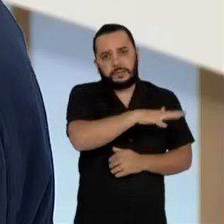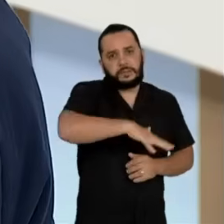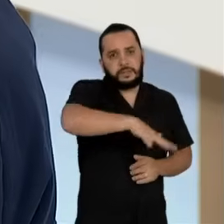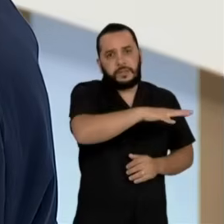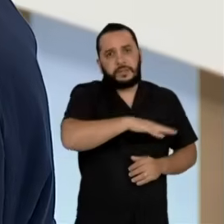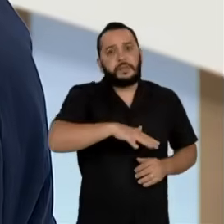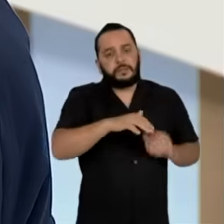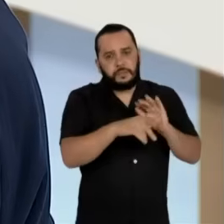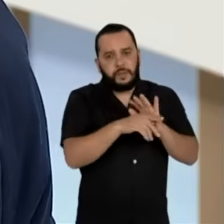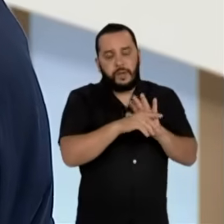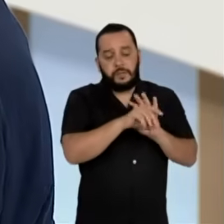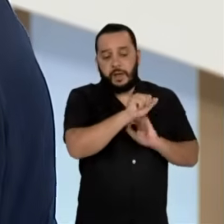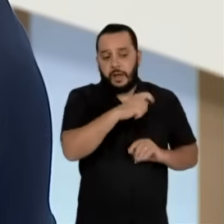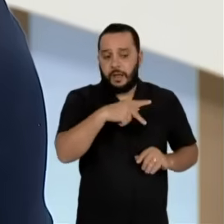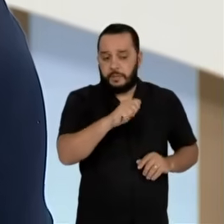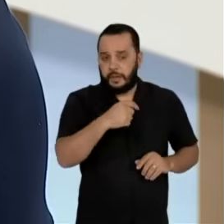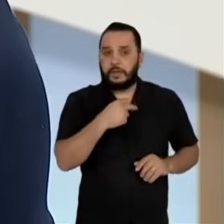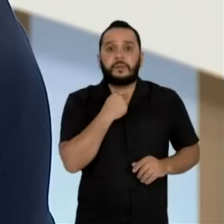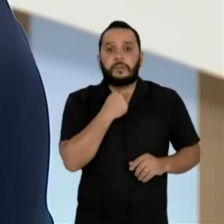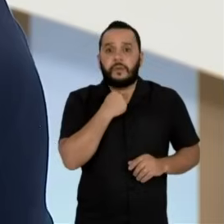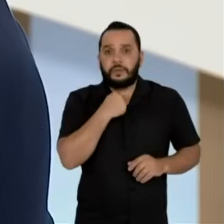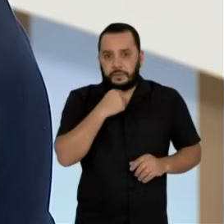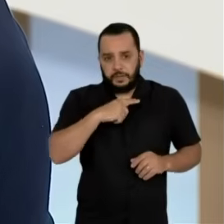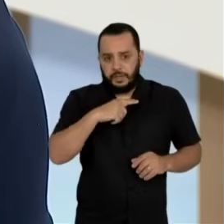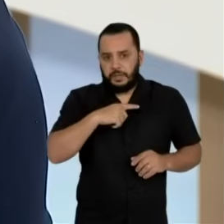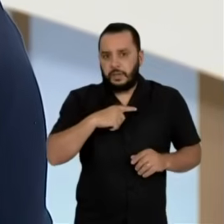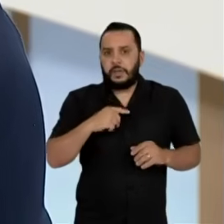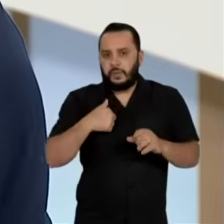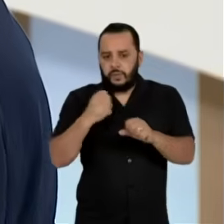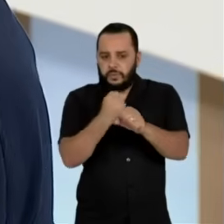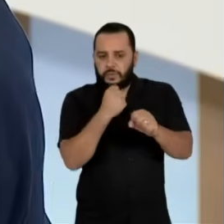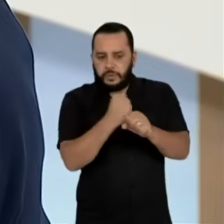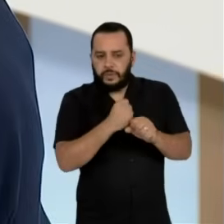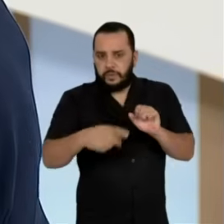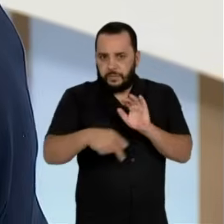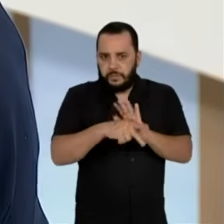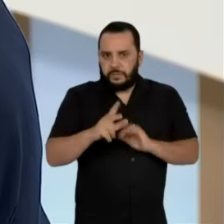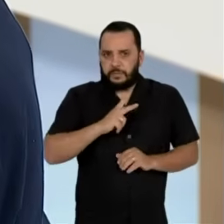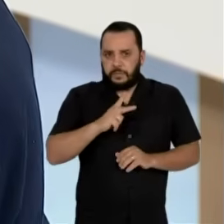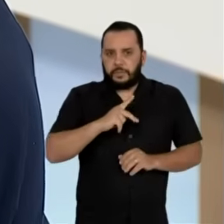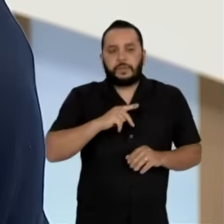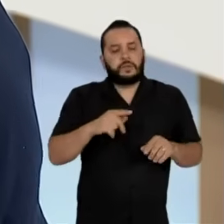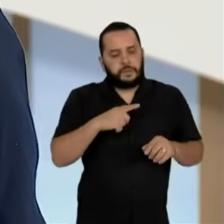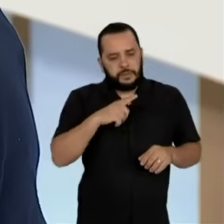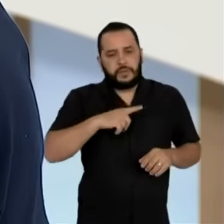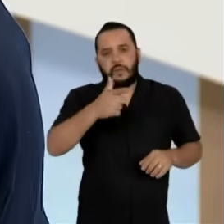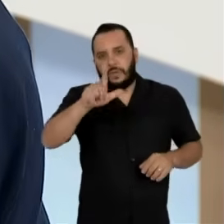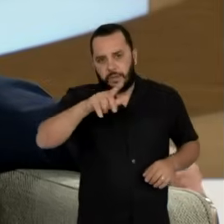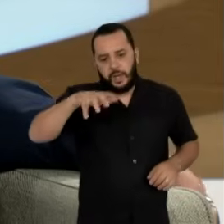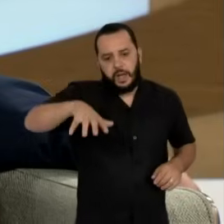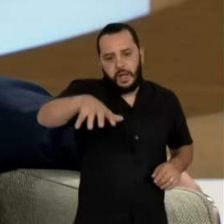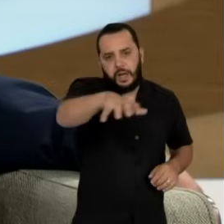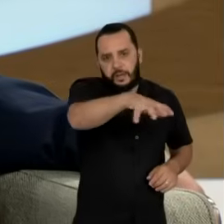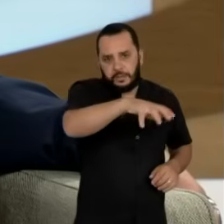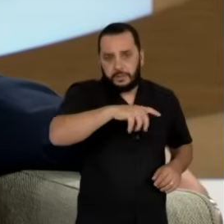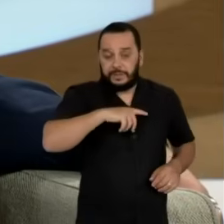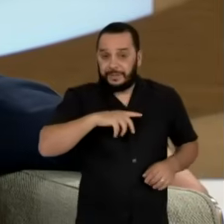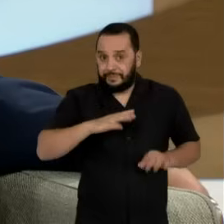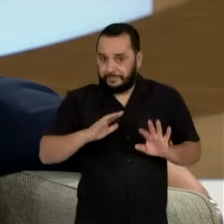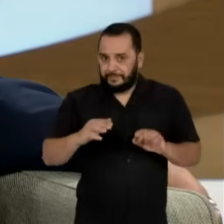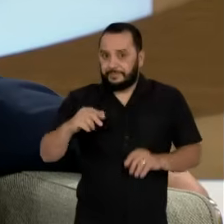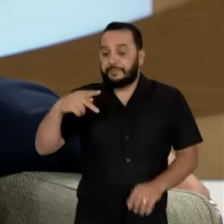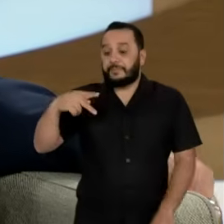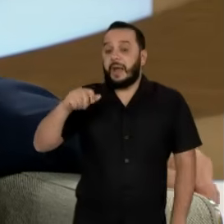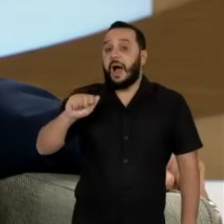gente trabalha. Bem como no assentamento agroextrativista, que também é uma outra área, um outro território que a gente trabalha. Já nas APAs